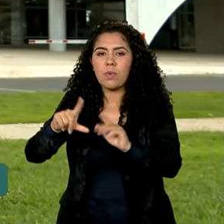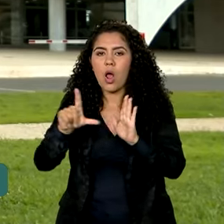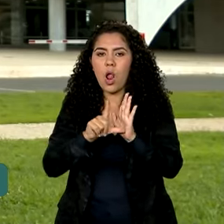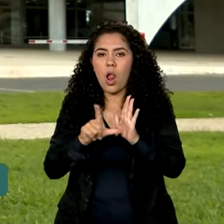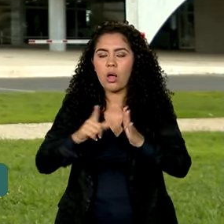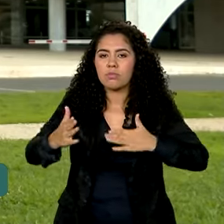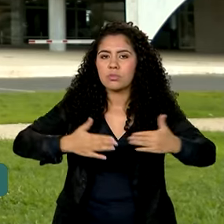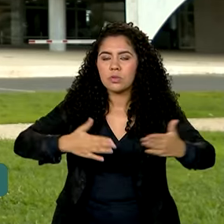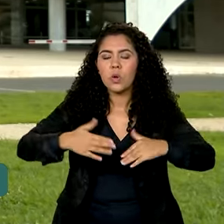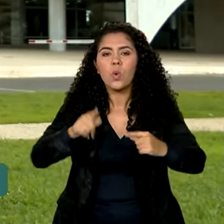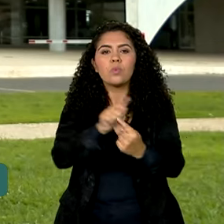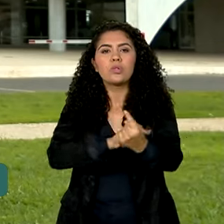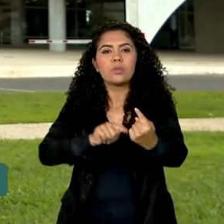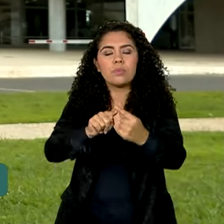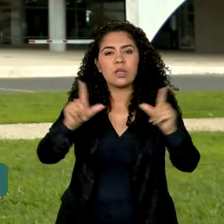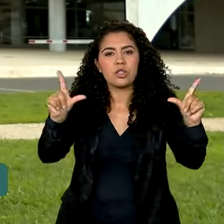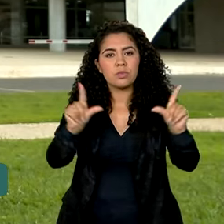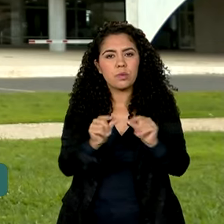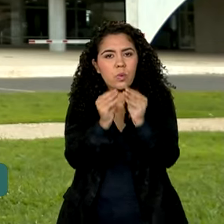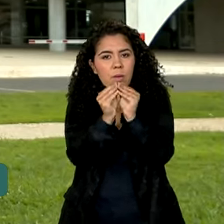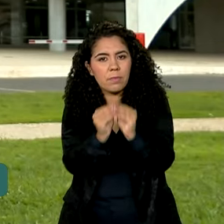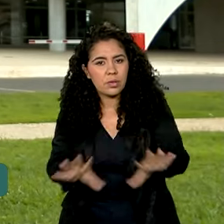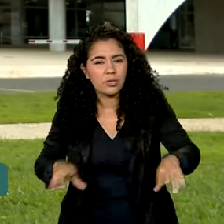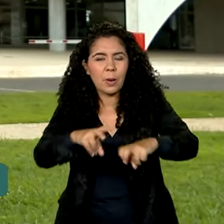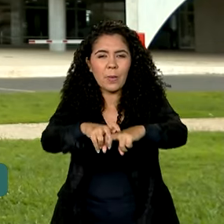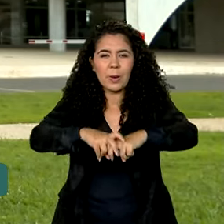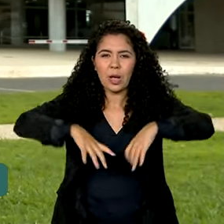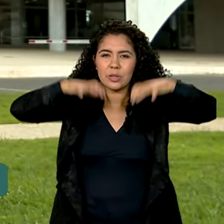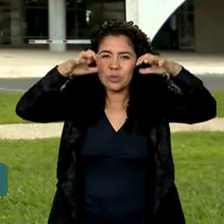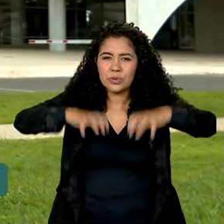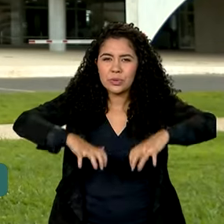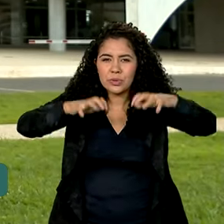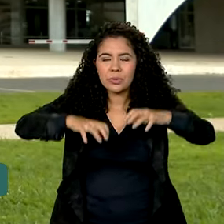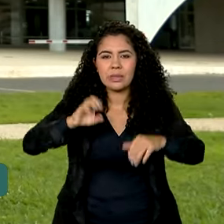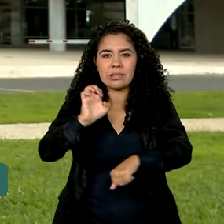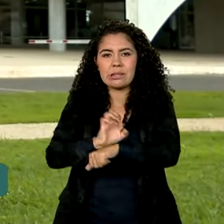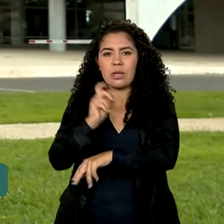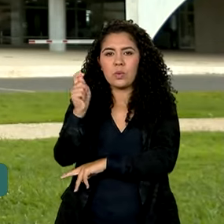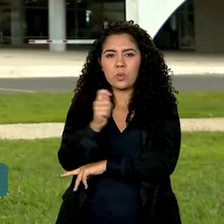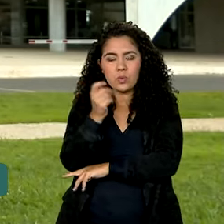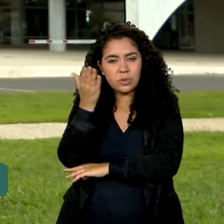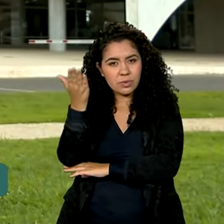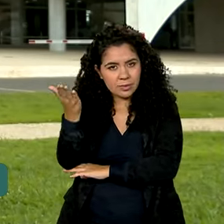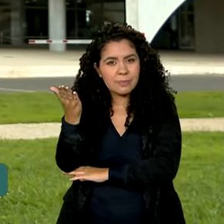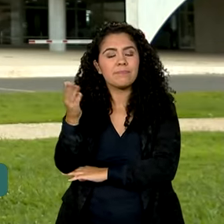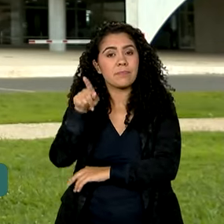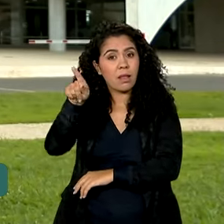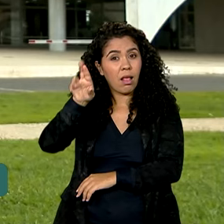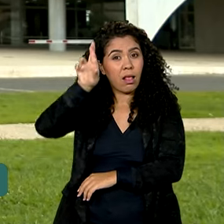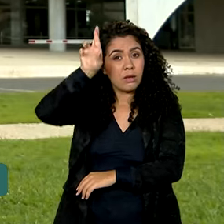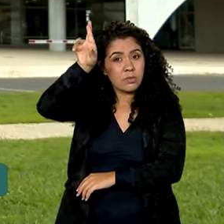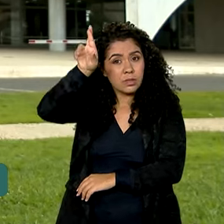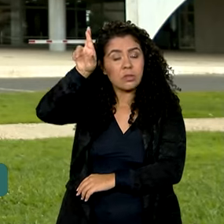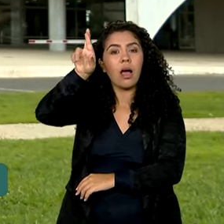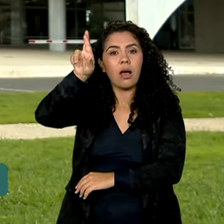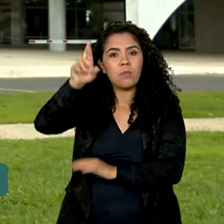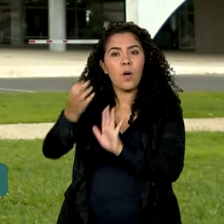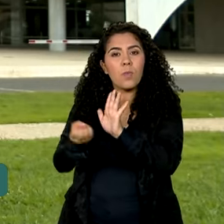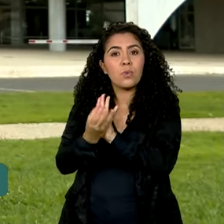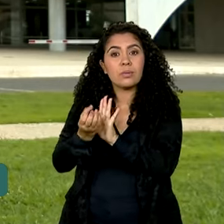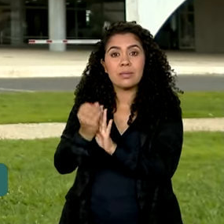é minimizar os impactos, como você disse, né, das enchentes no Rio Grande do Sul, já que o estado é responsável pela produção